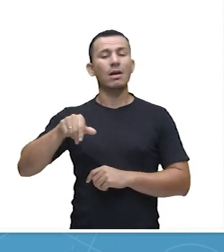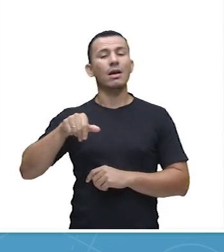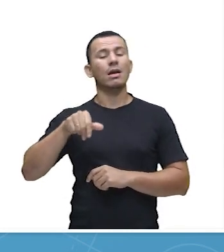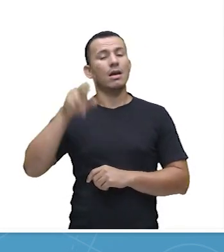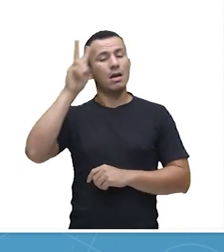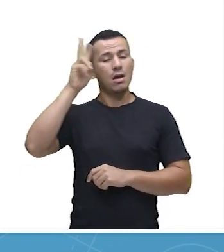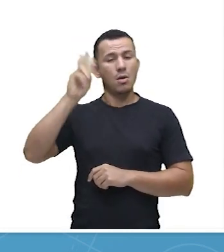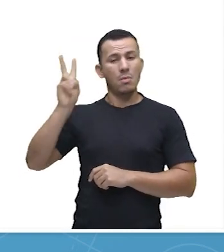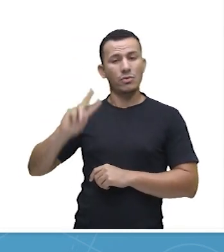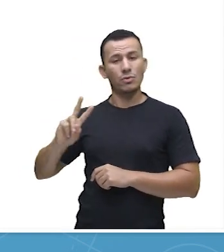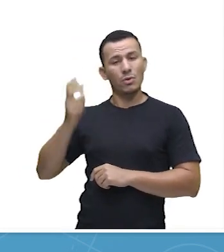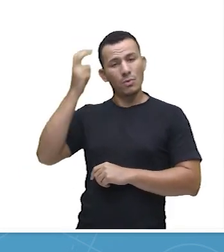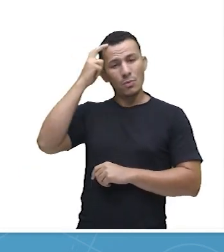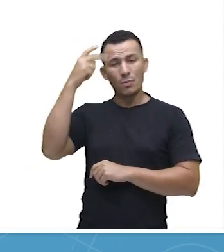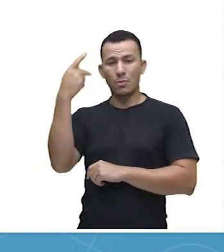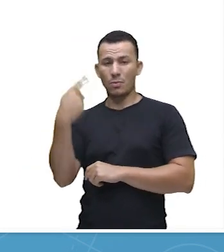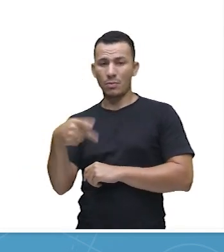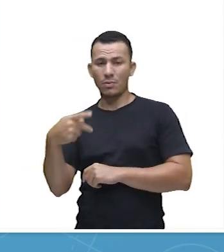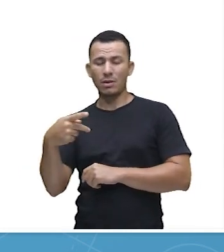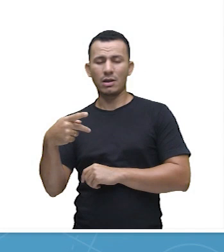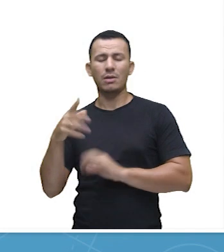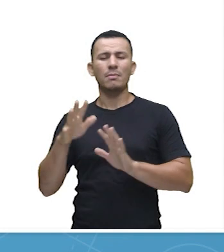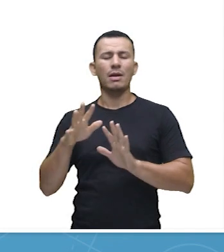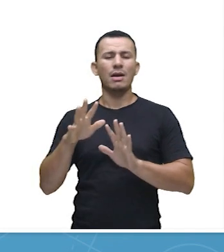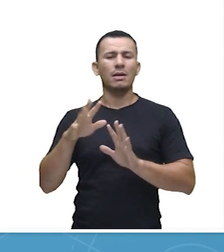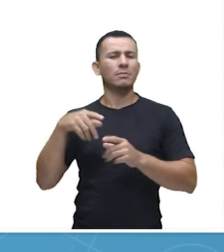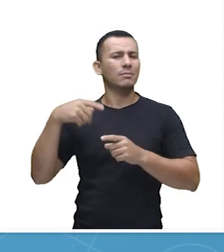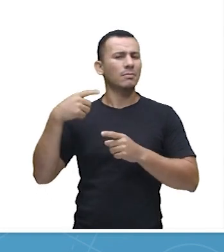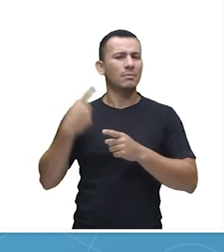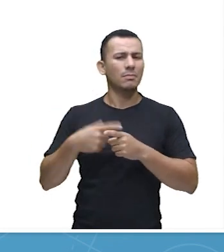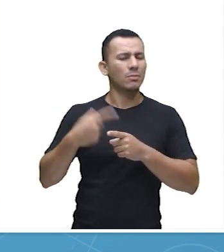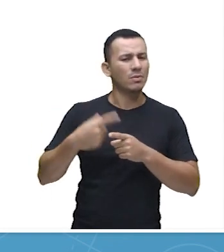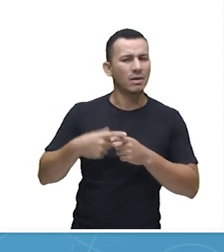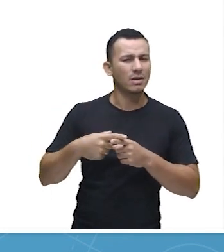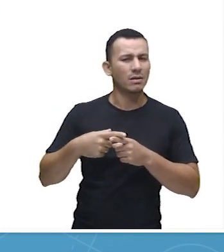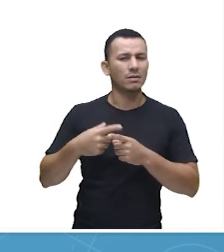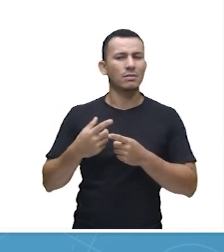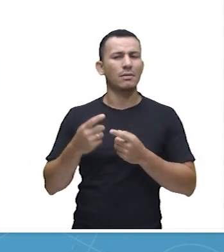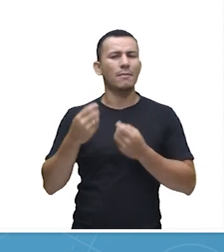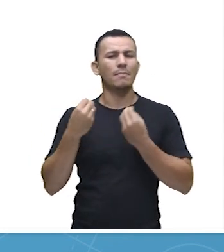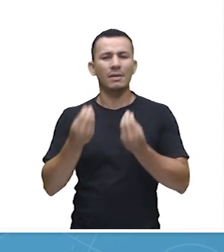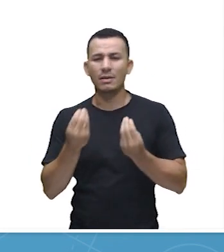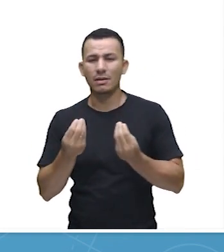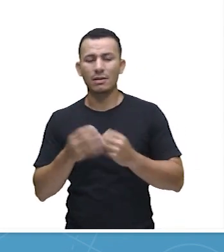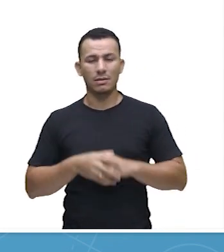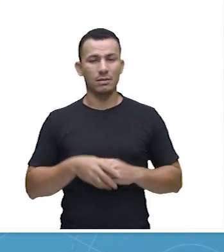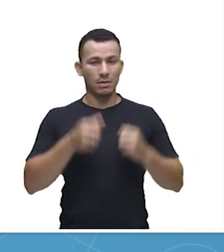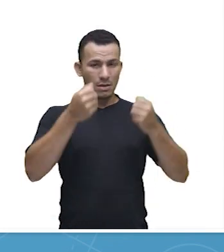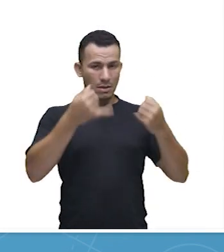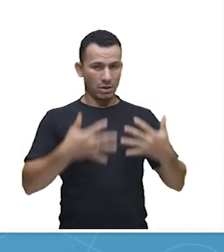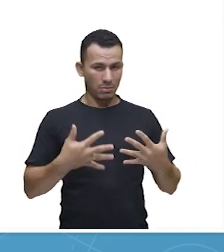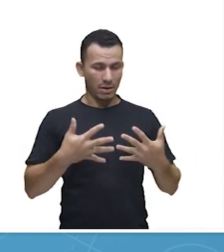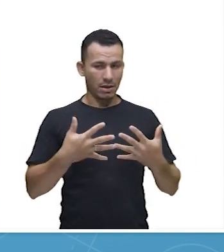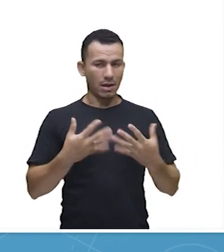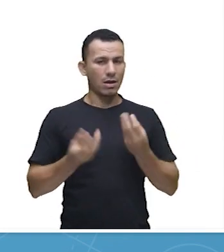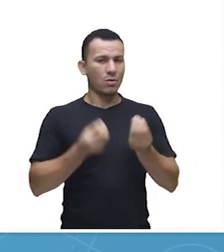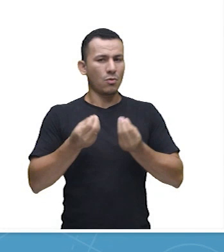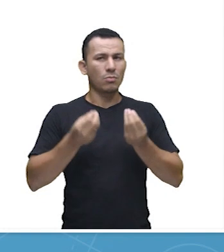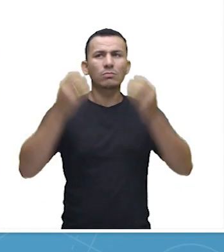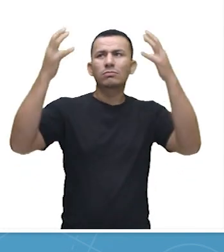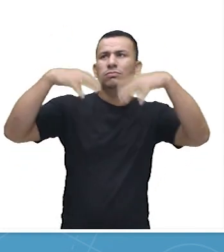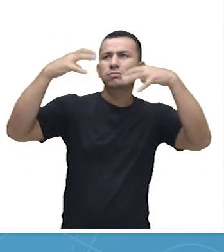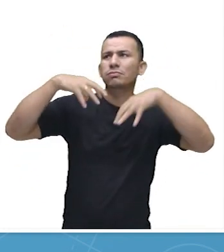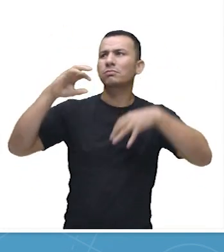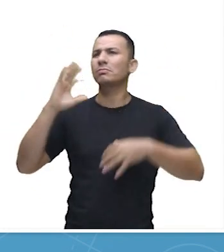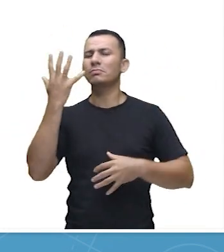nórdica utilizada para, letra A, explicar a origem de um fenômeno natural, que é a chuva. Letra